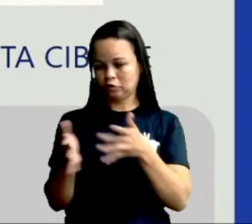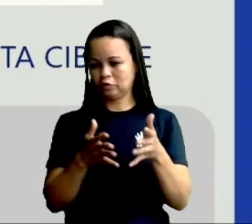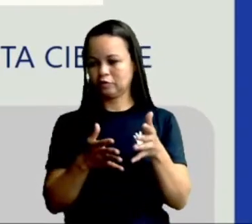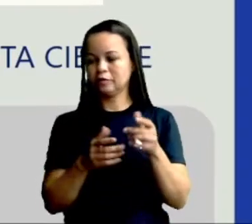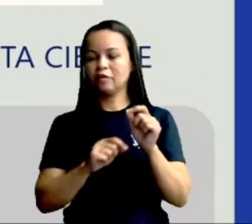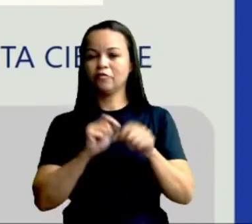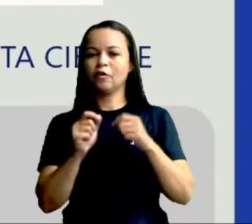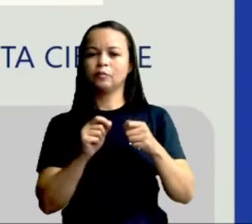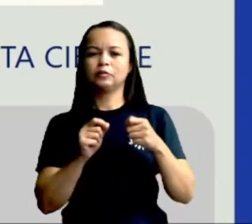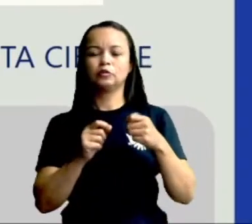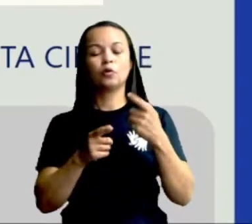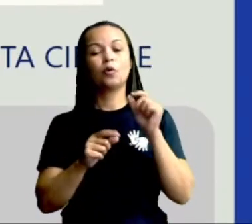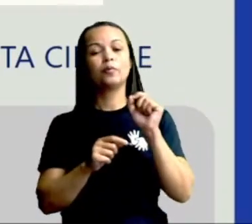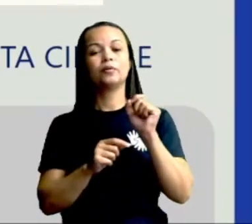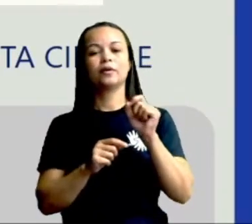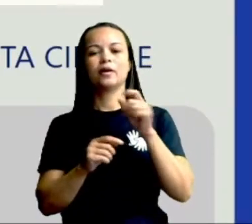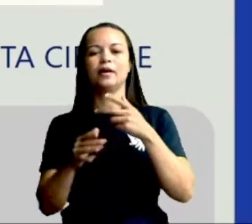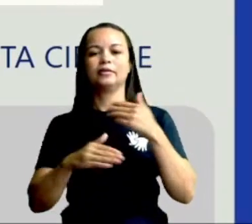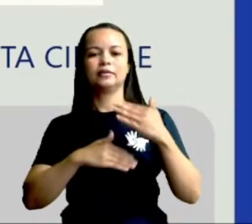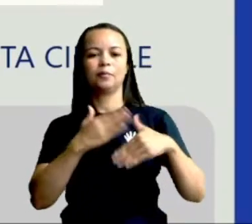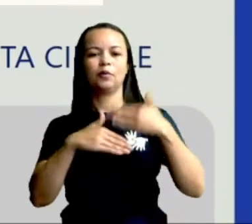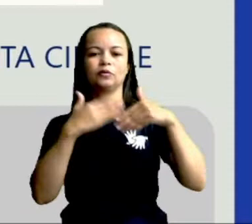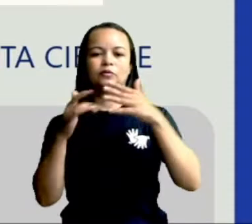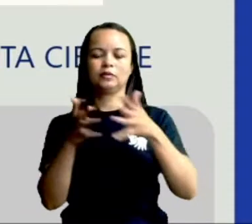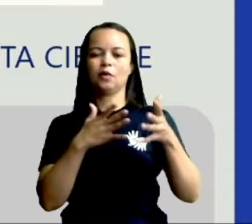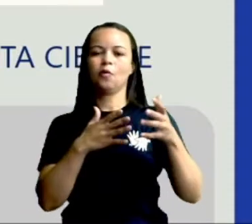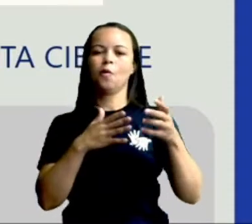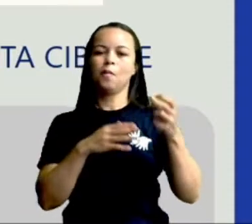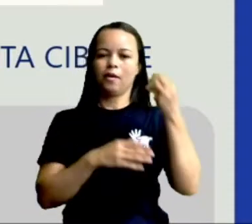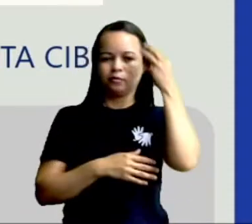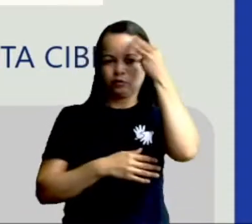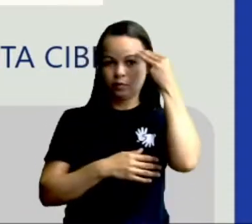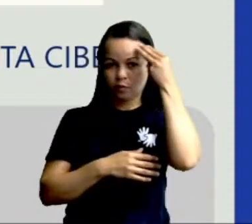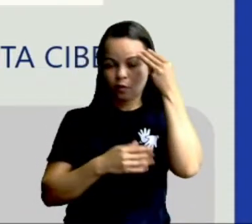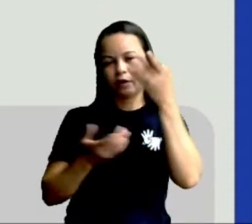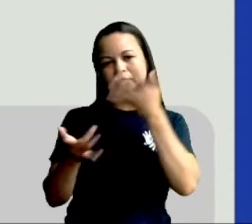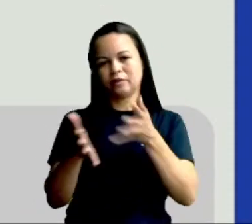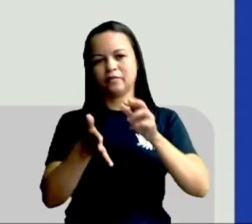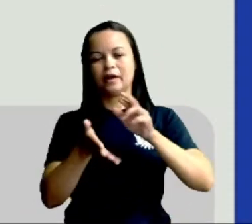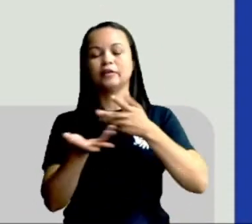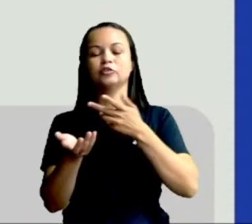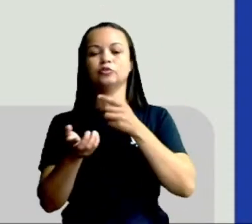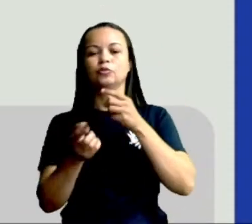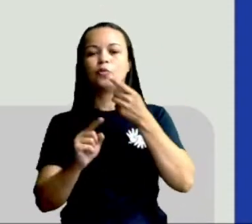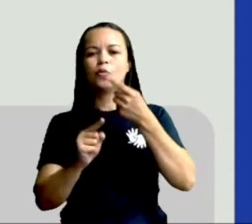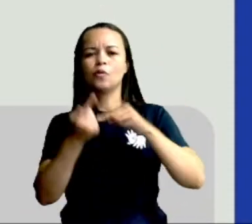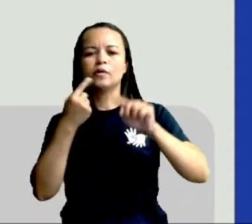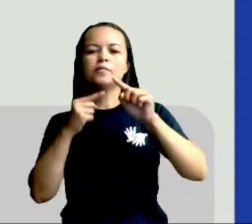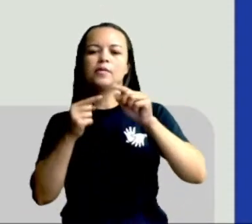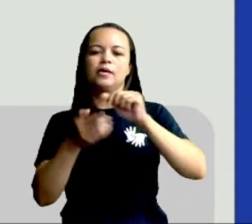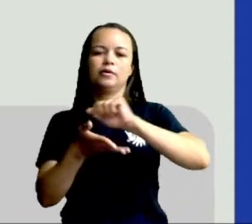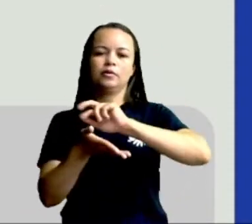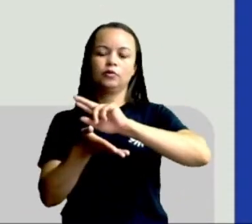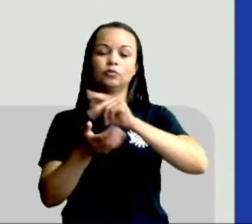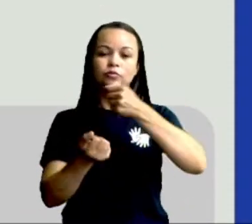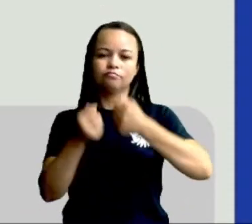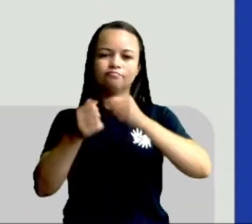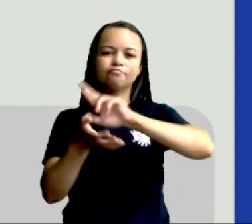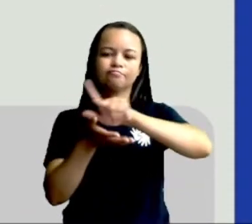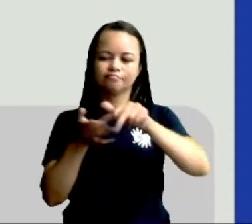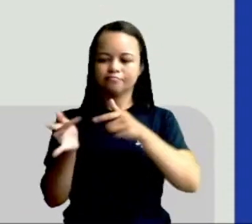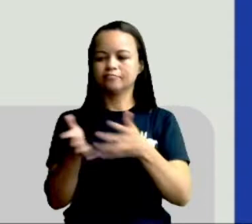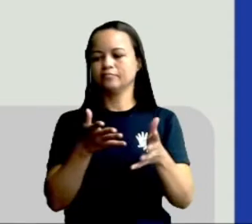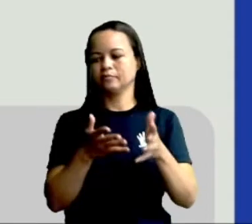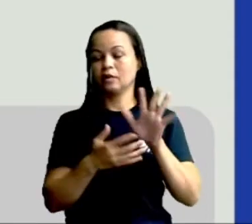sobre essa produção e marcos de memória através dos meios de transporte. Olha aí, trouxe uma imagem para vocês bem